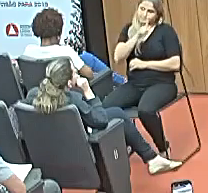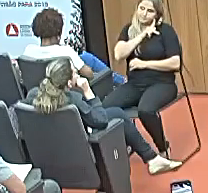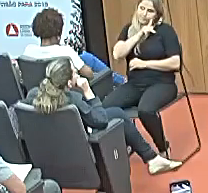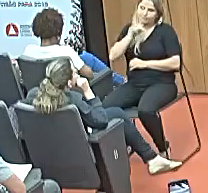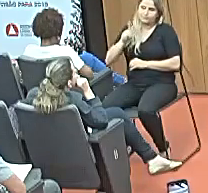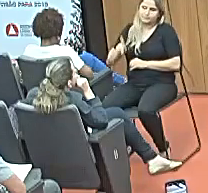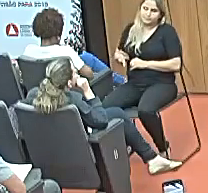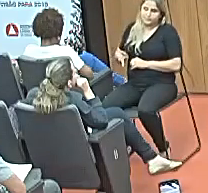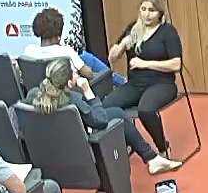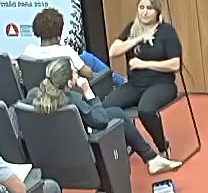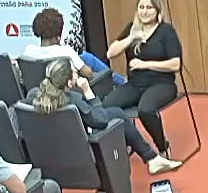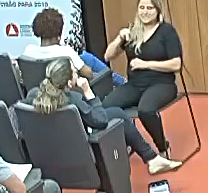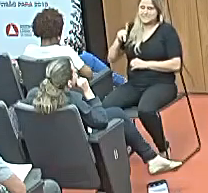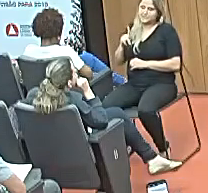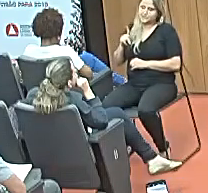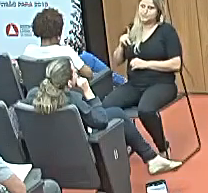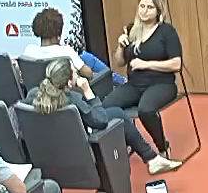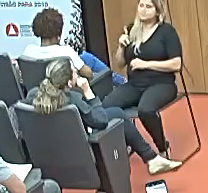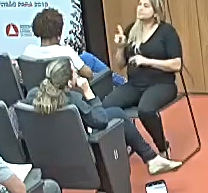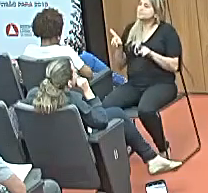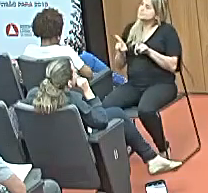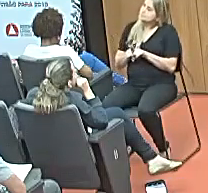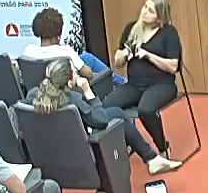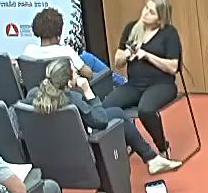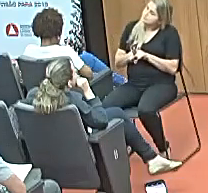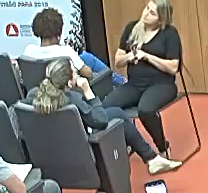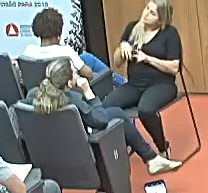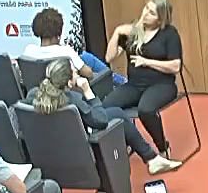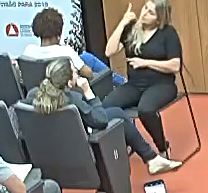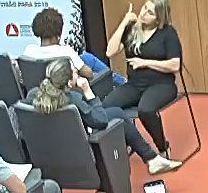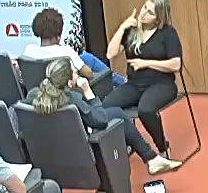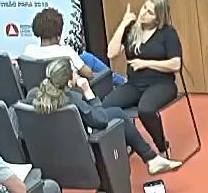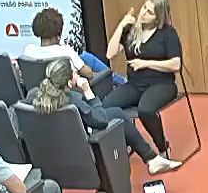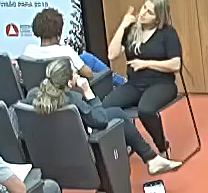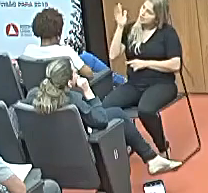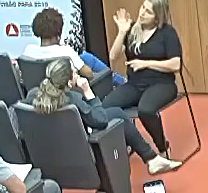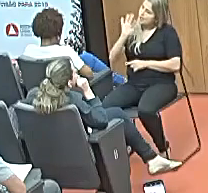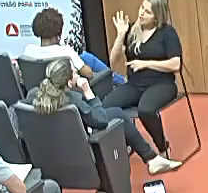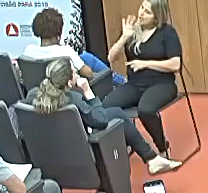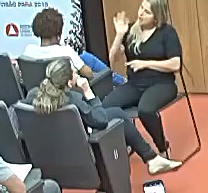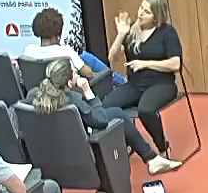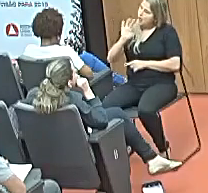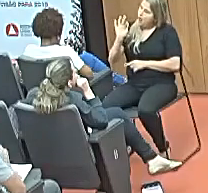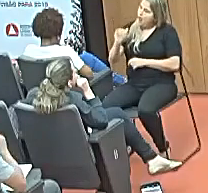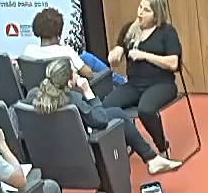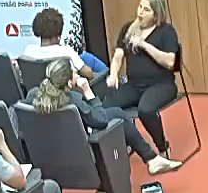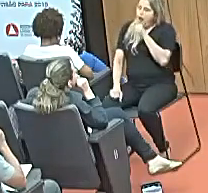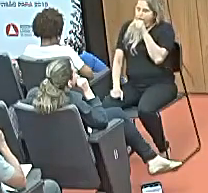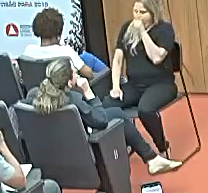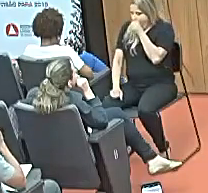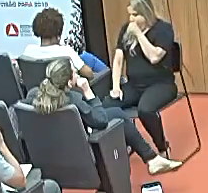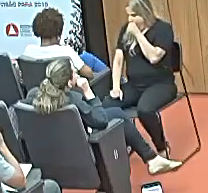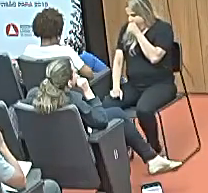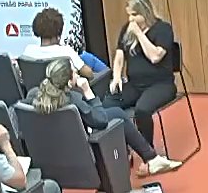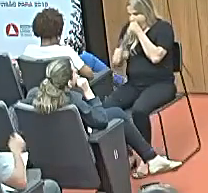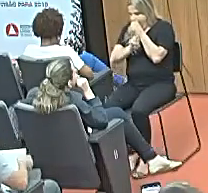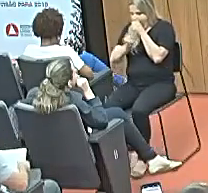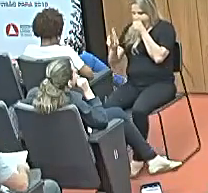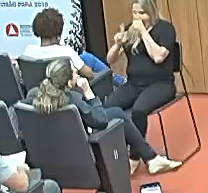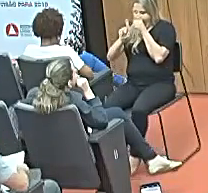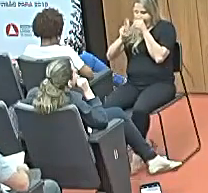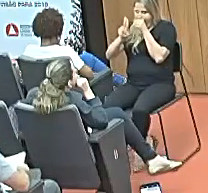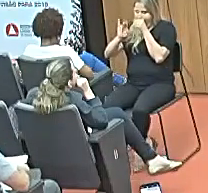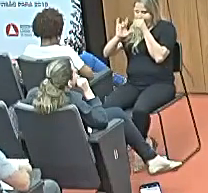fetaemg e algo é deputado federal eleito é meu nome é